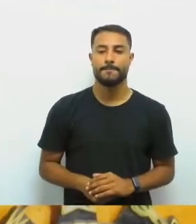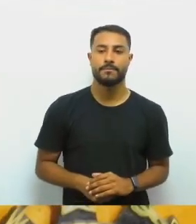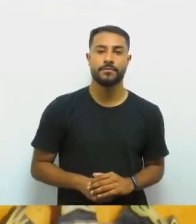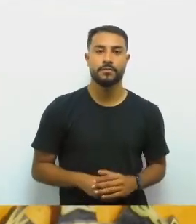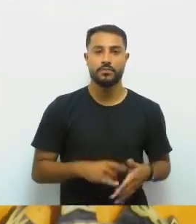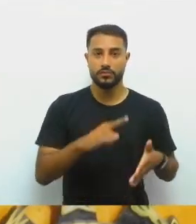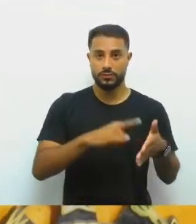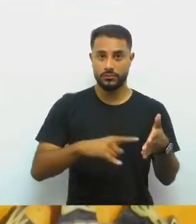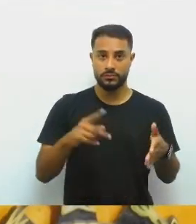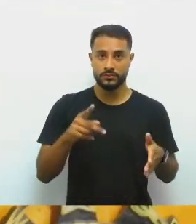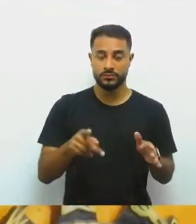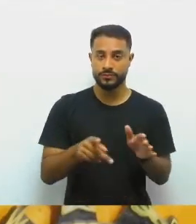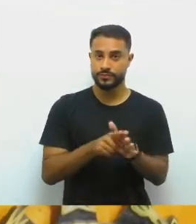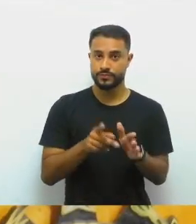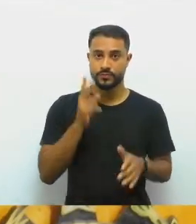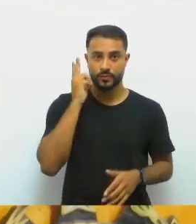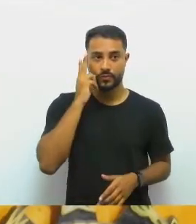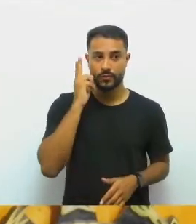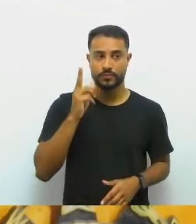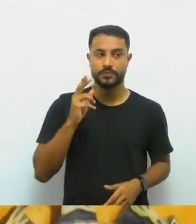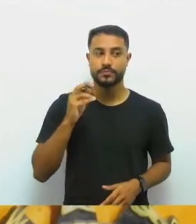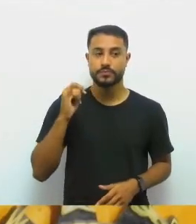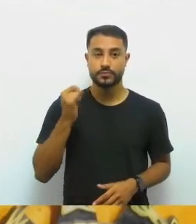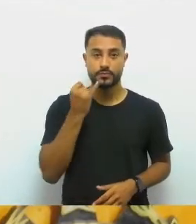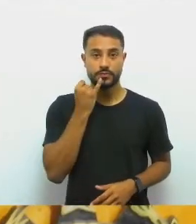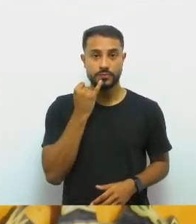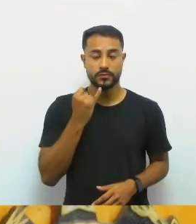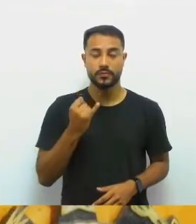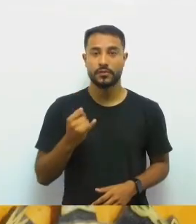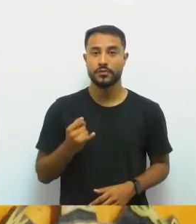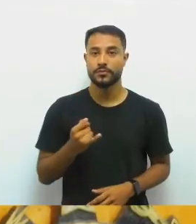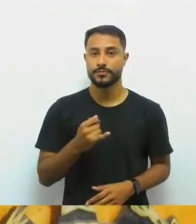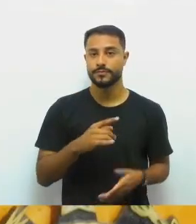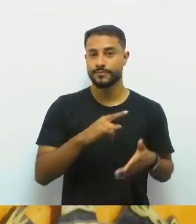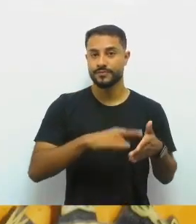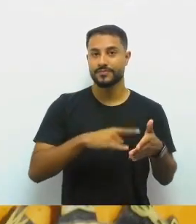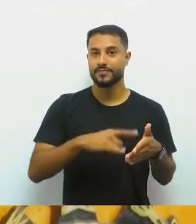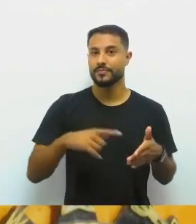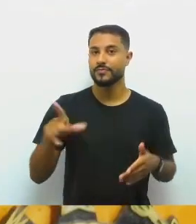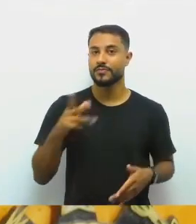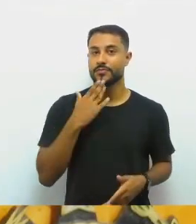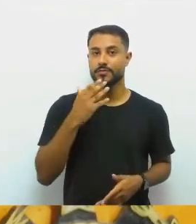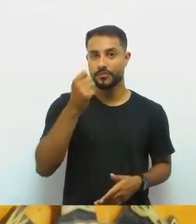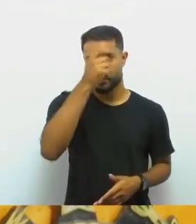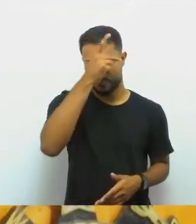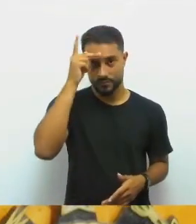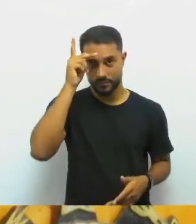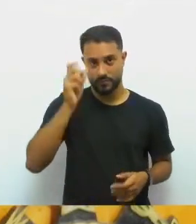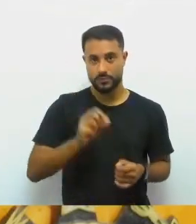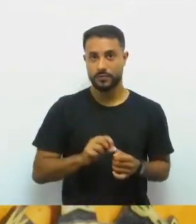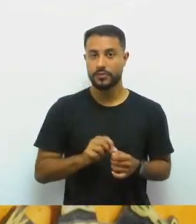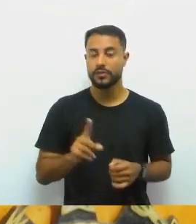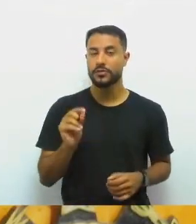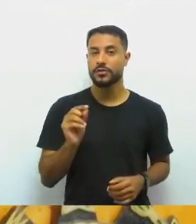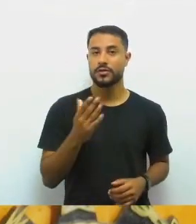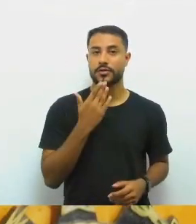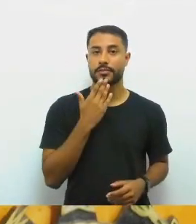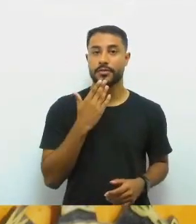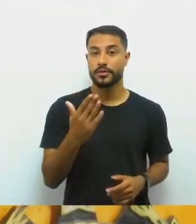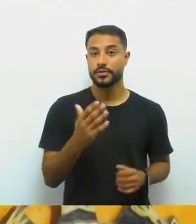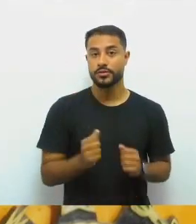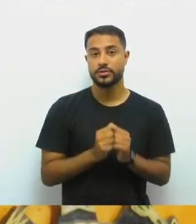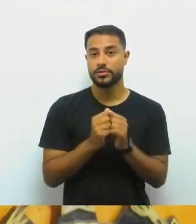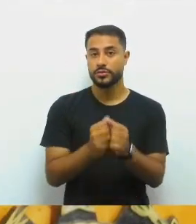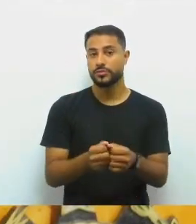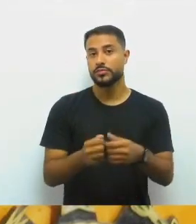da vereadora Jane Veiga. Indicação 2412, indicando ao prefeito municipal que interceda junto à